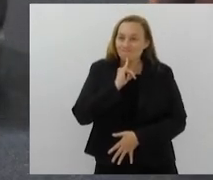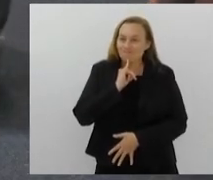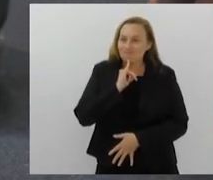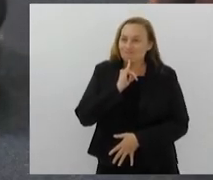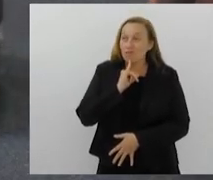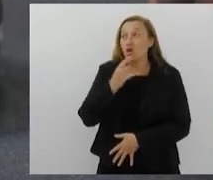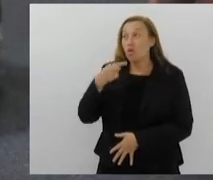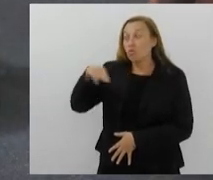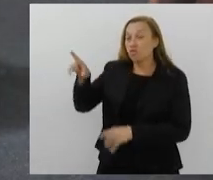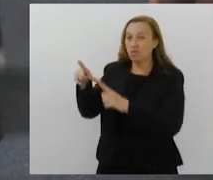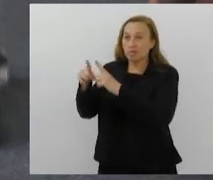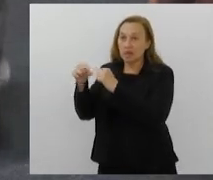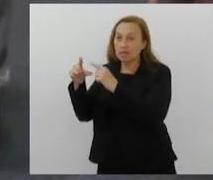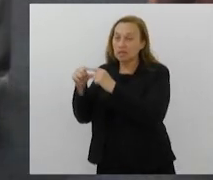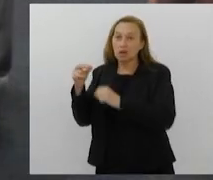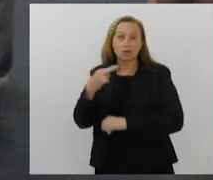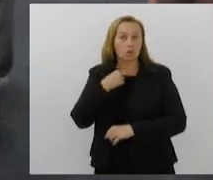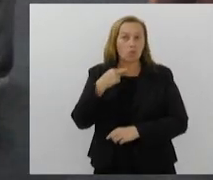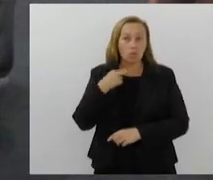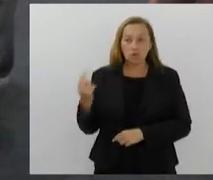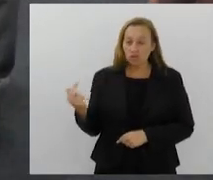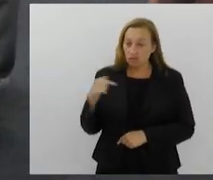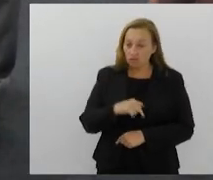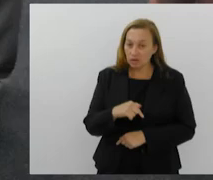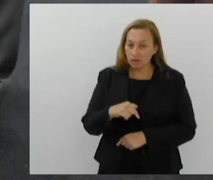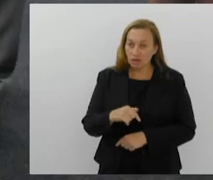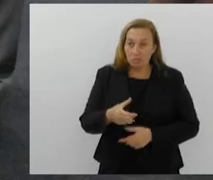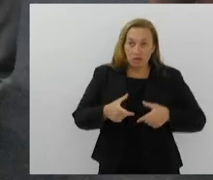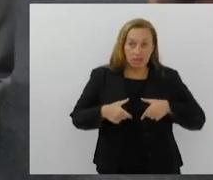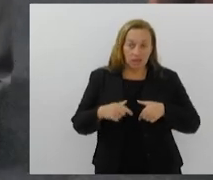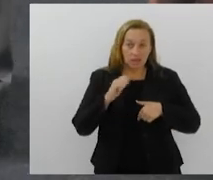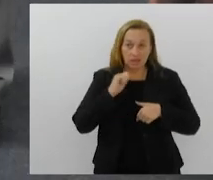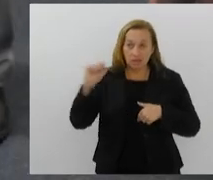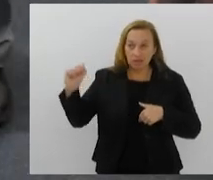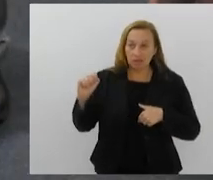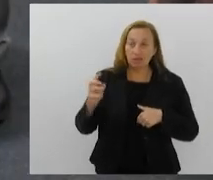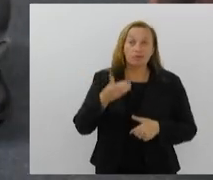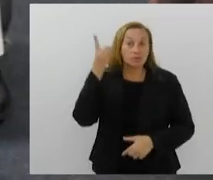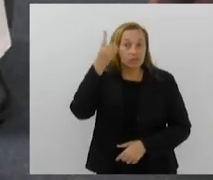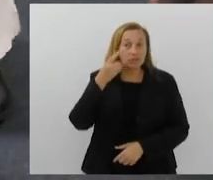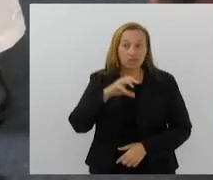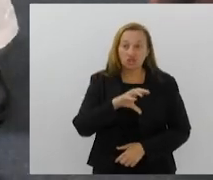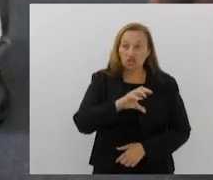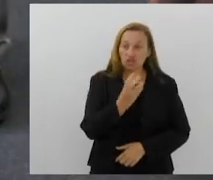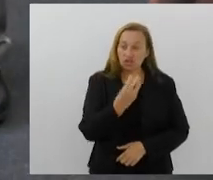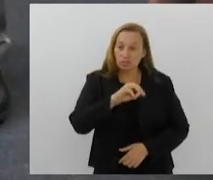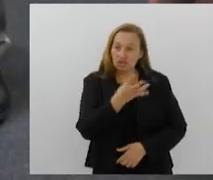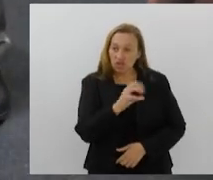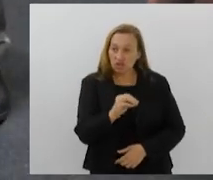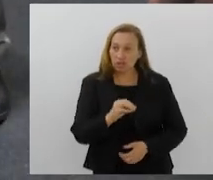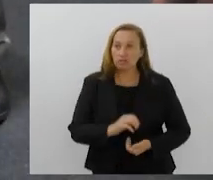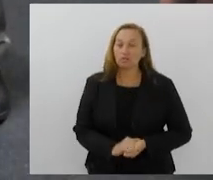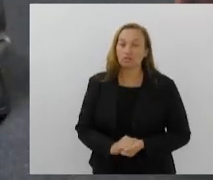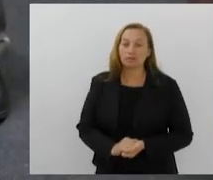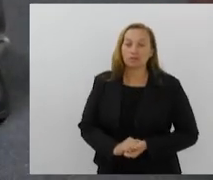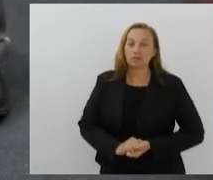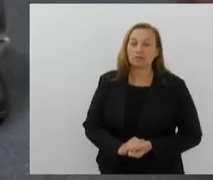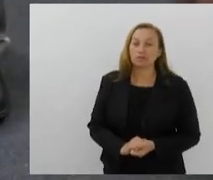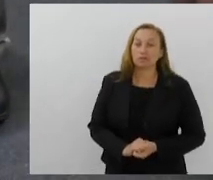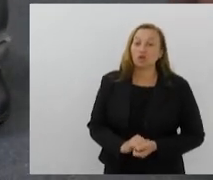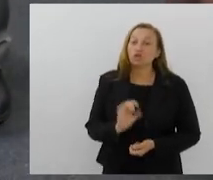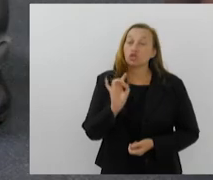estar presente na medalha Tiradentes que eu propus aqui para o deputado Chico Machado, mas eu vim aqui